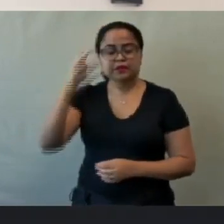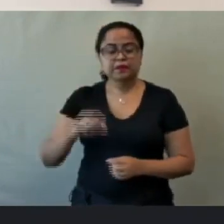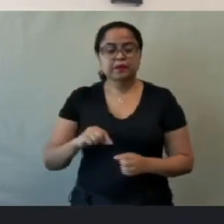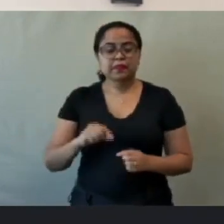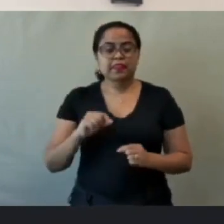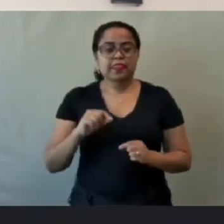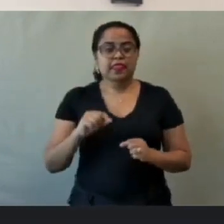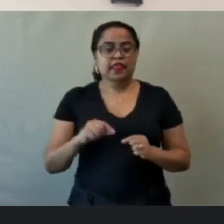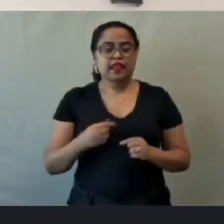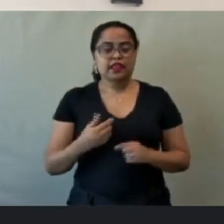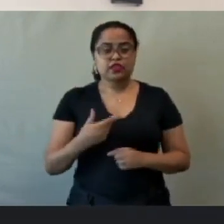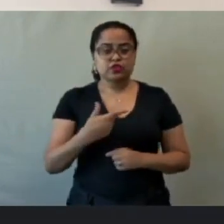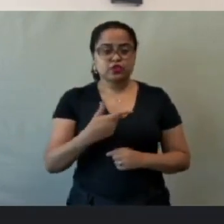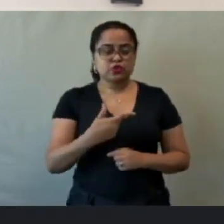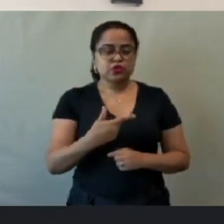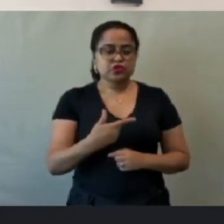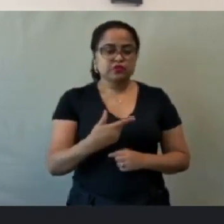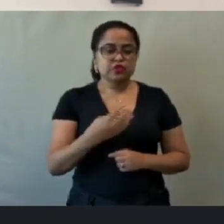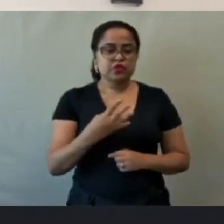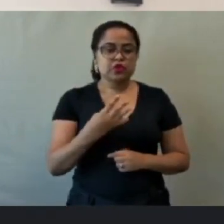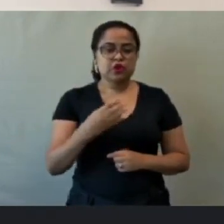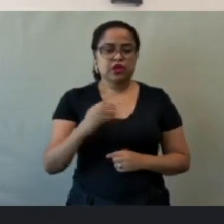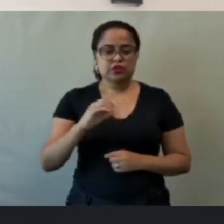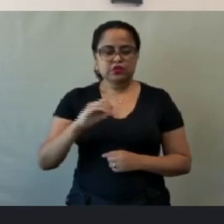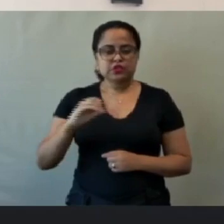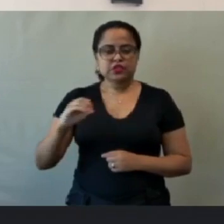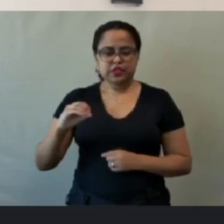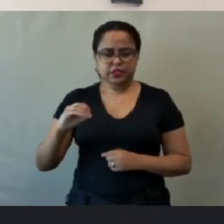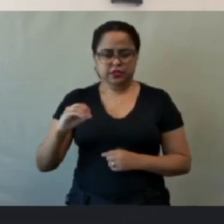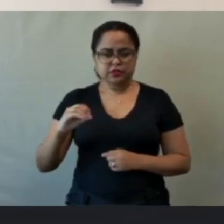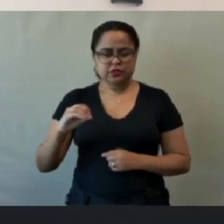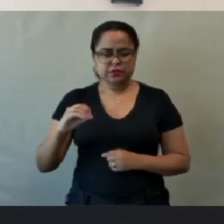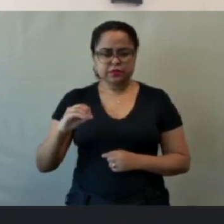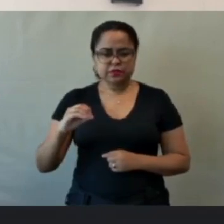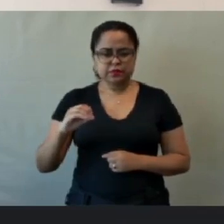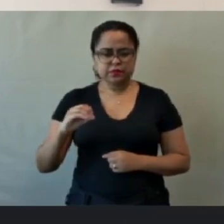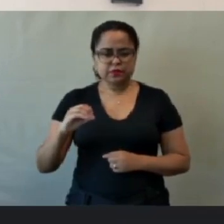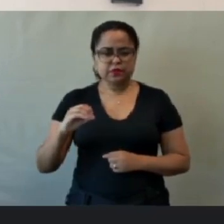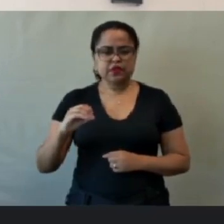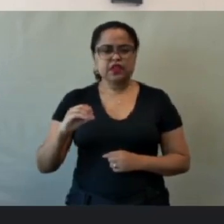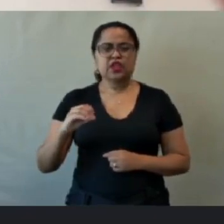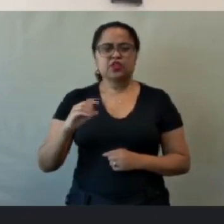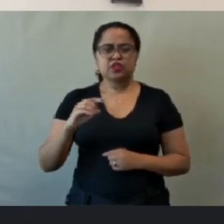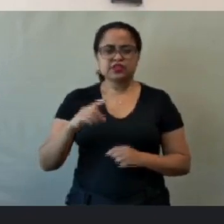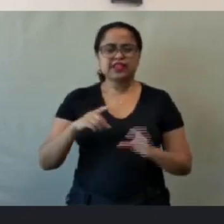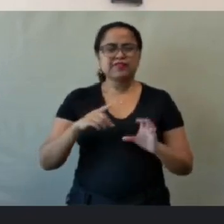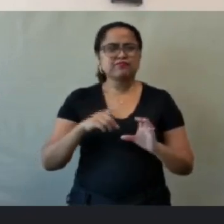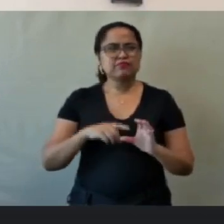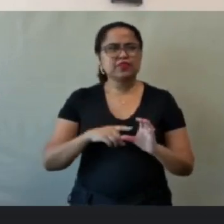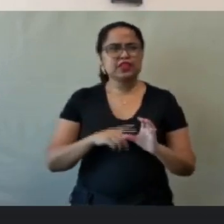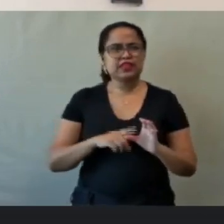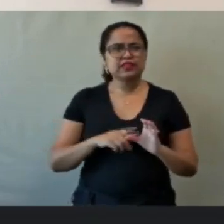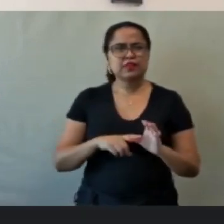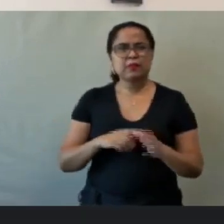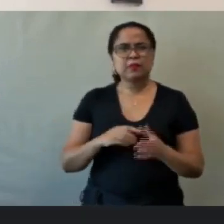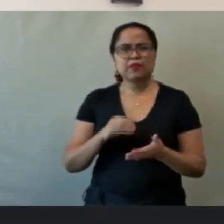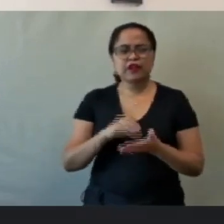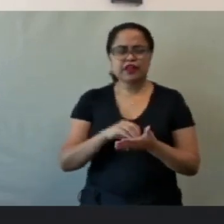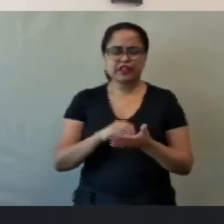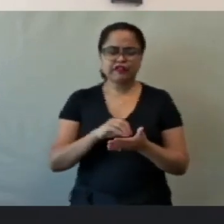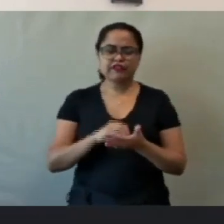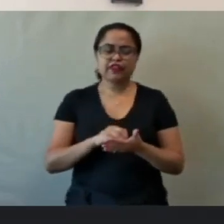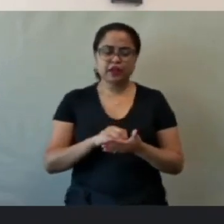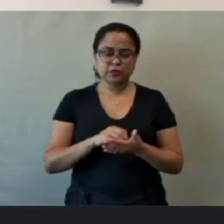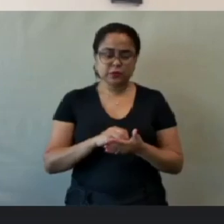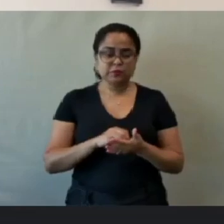garantia das 2.400 horas de formação geral básica, mas nós temos ainda pendente, entre muitas coisas, mas ainda temos